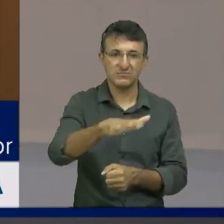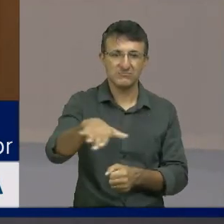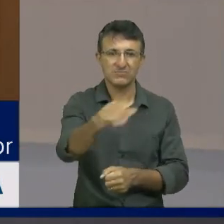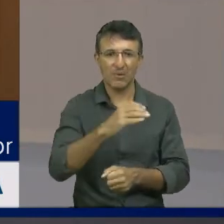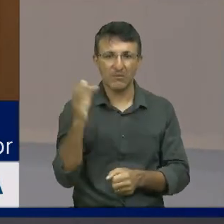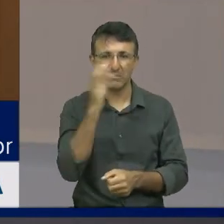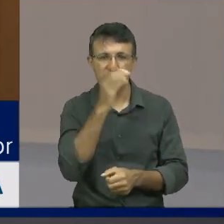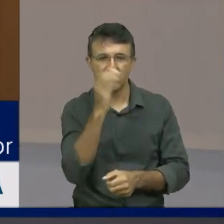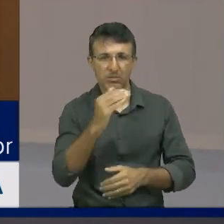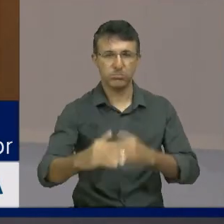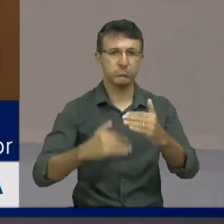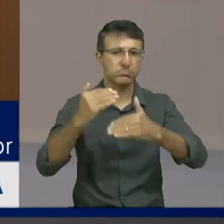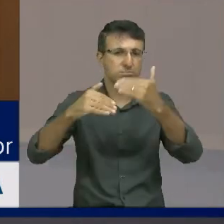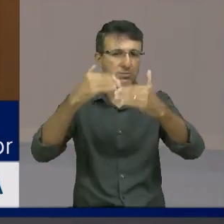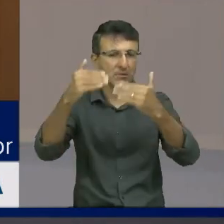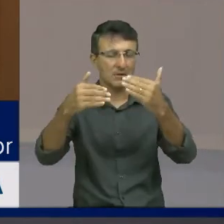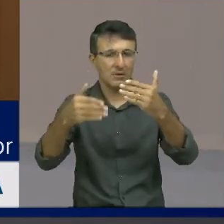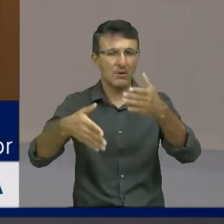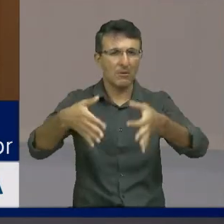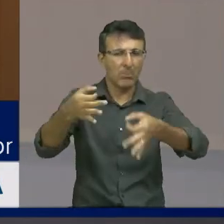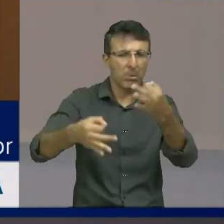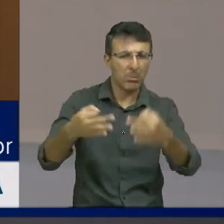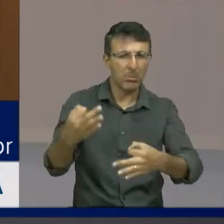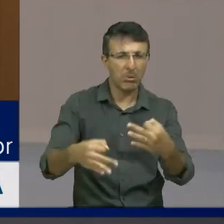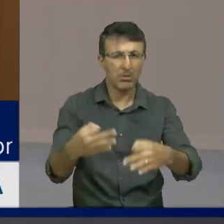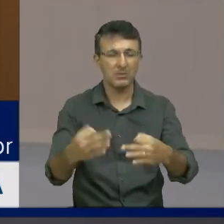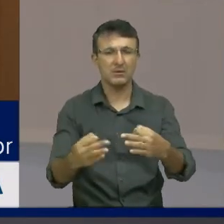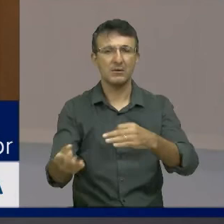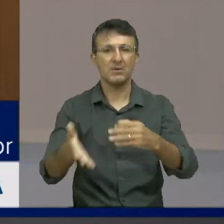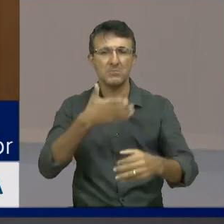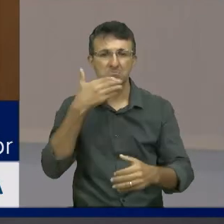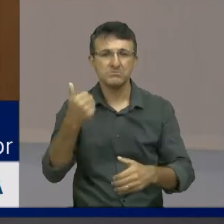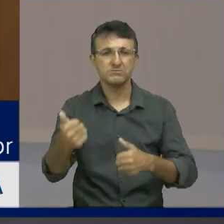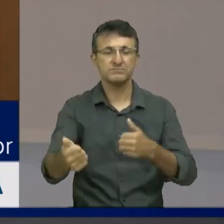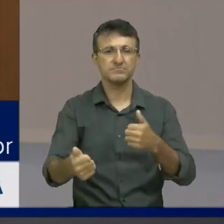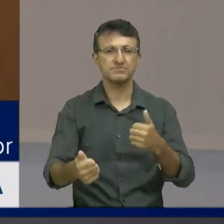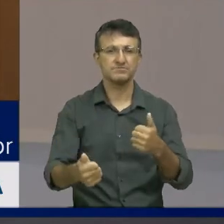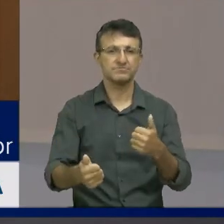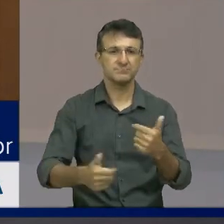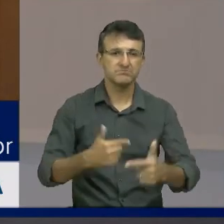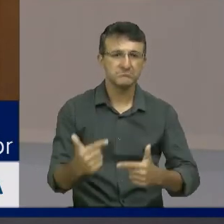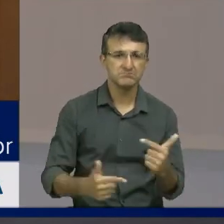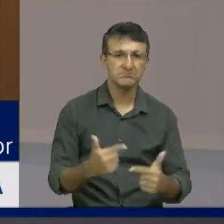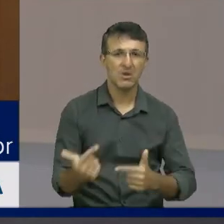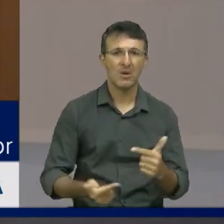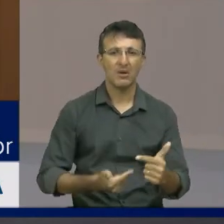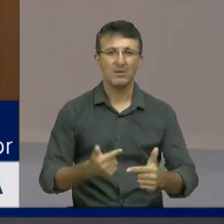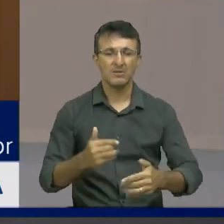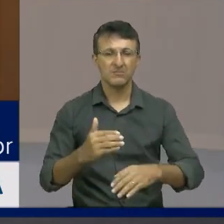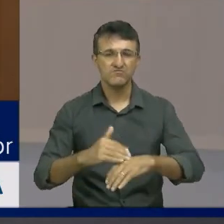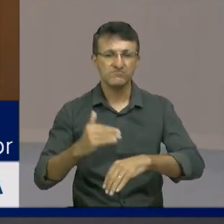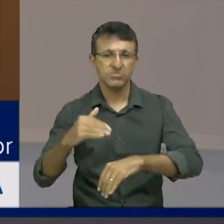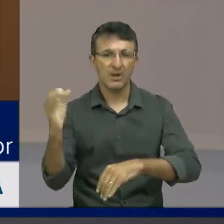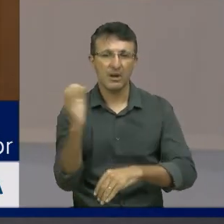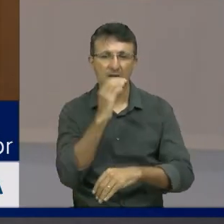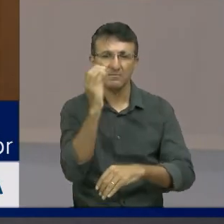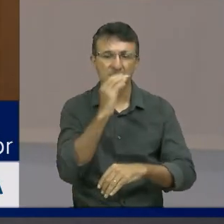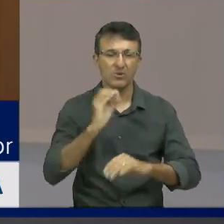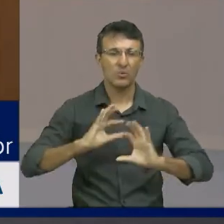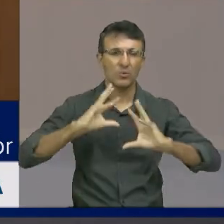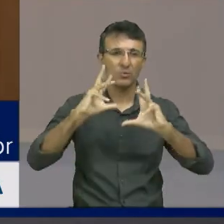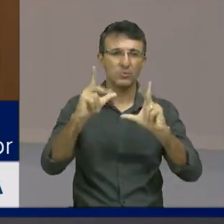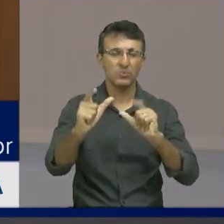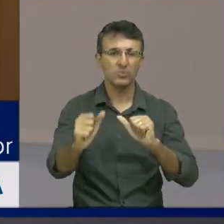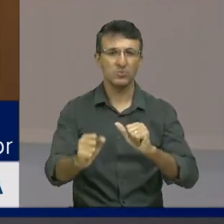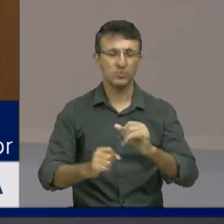né, para fazer os julgamentos, para melhorar a atividade, além de ser mais rápido por conta de estar agora tudo informatizado,